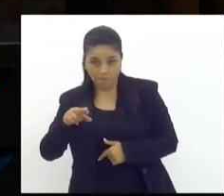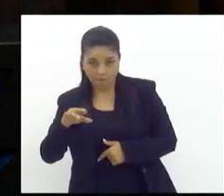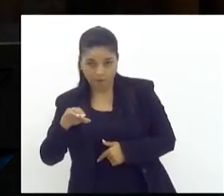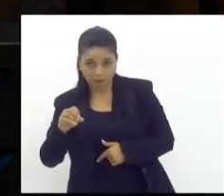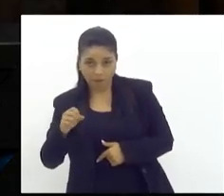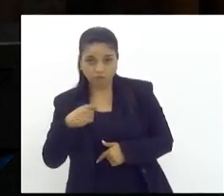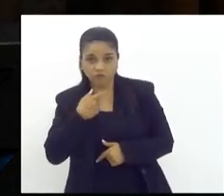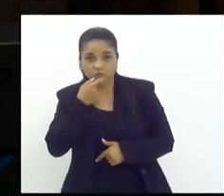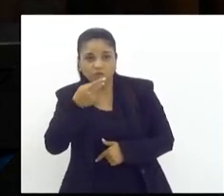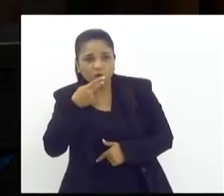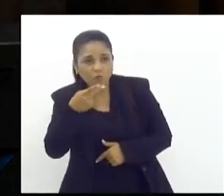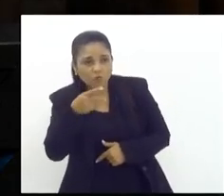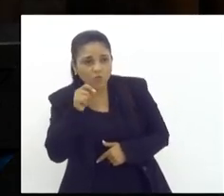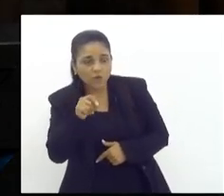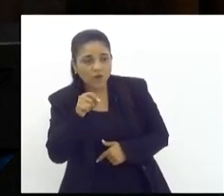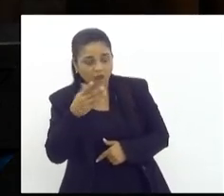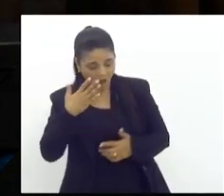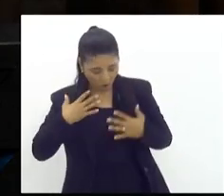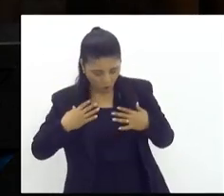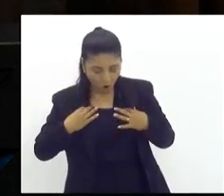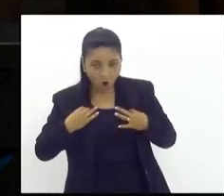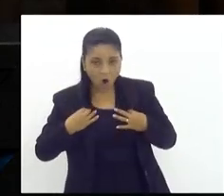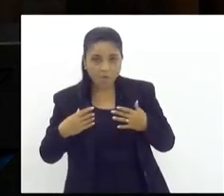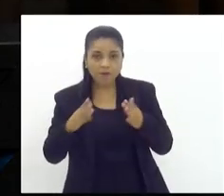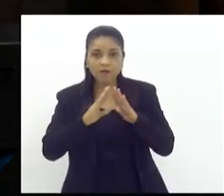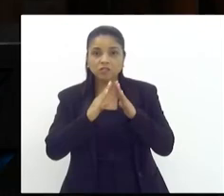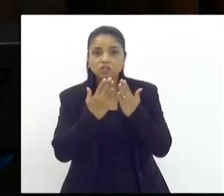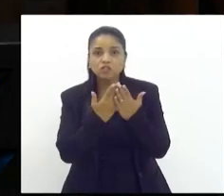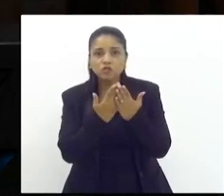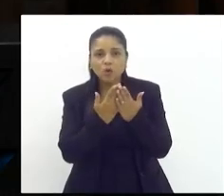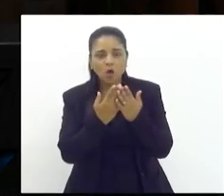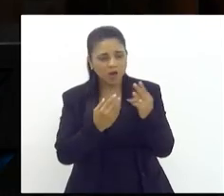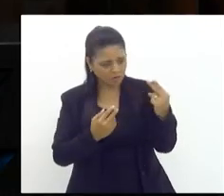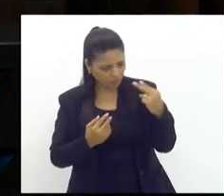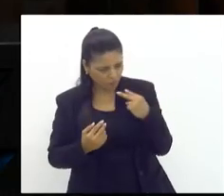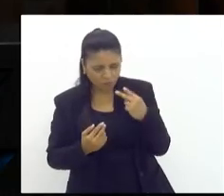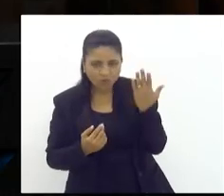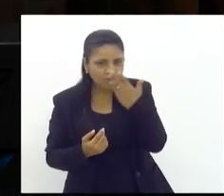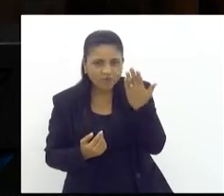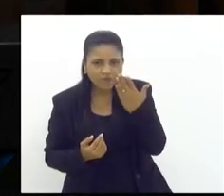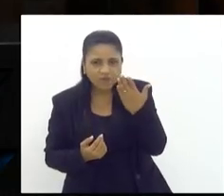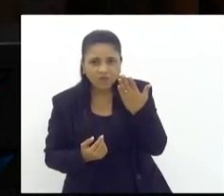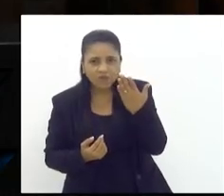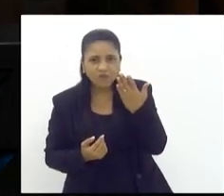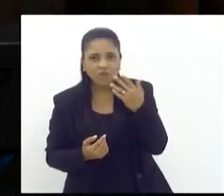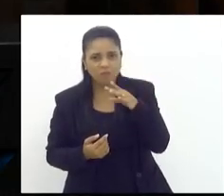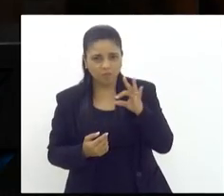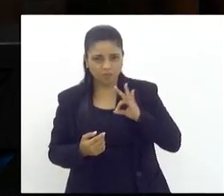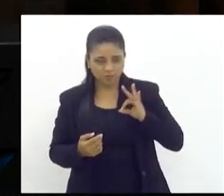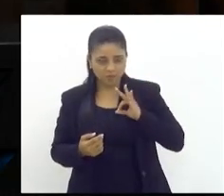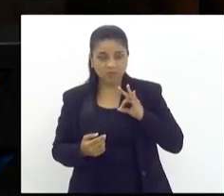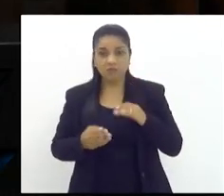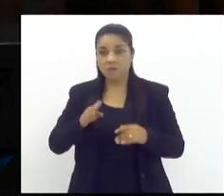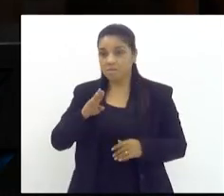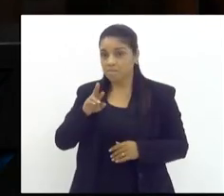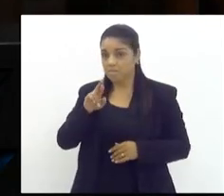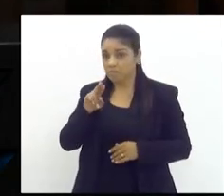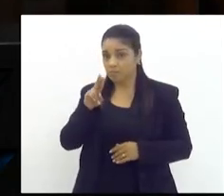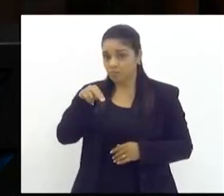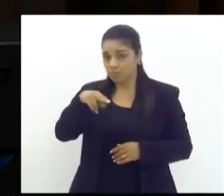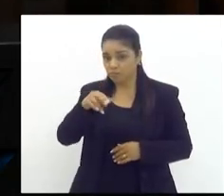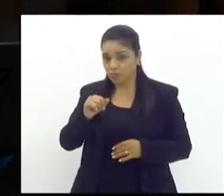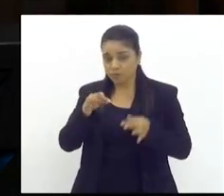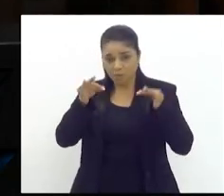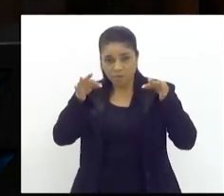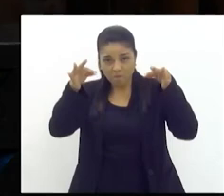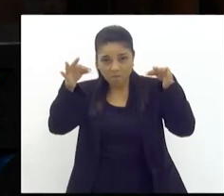que eu estava com roupa de escola mãe e Bruna da Silva exibe uma camisa de